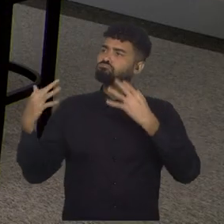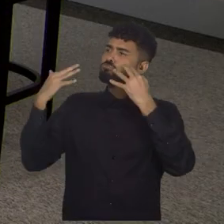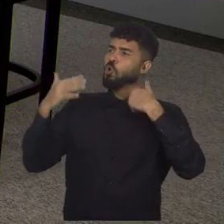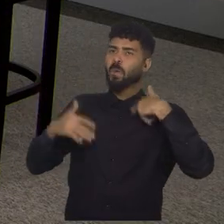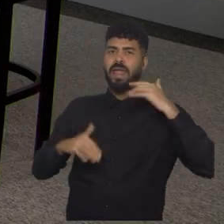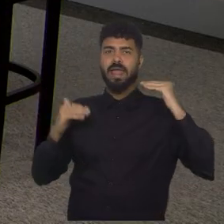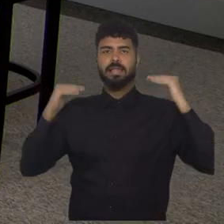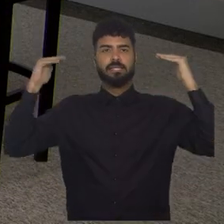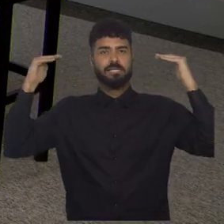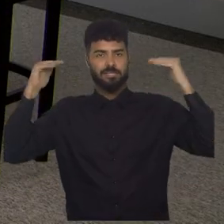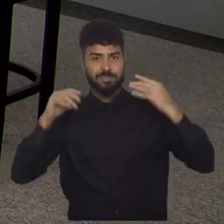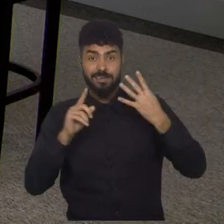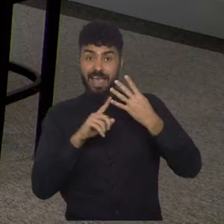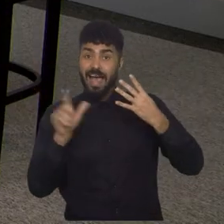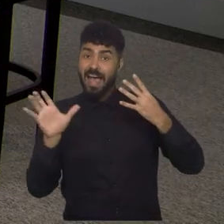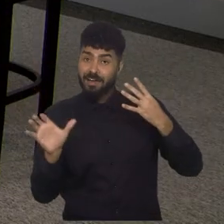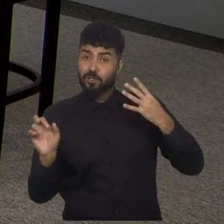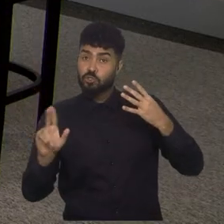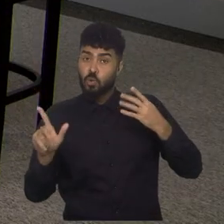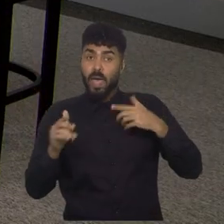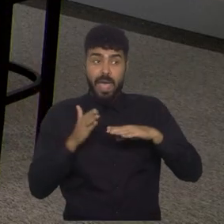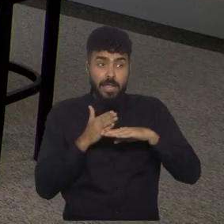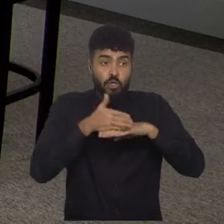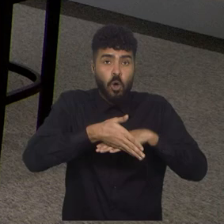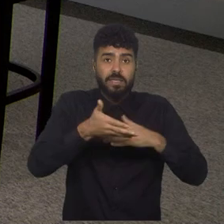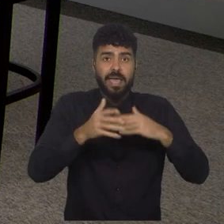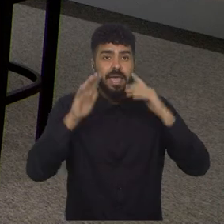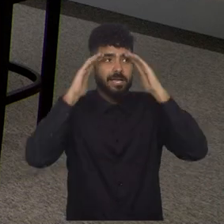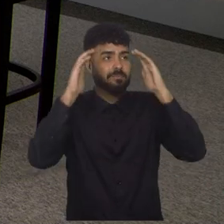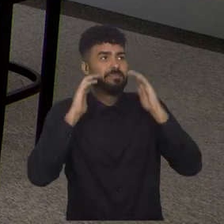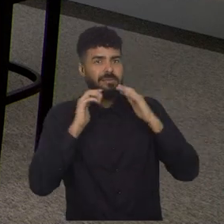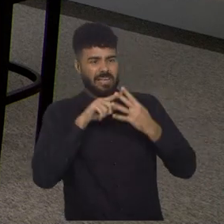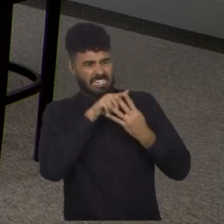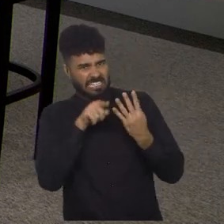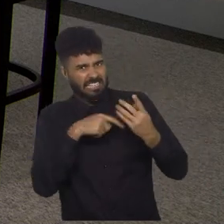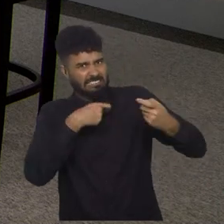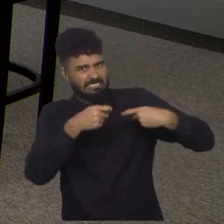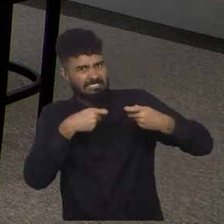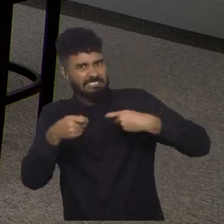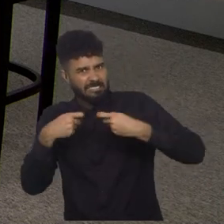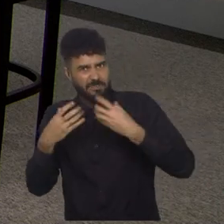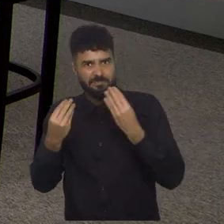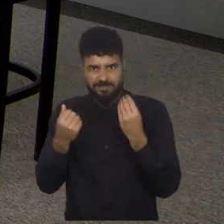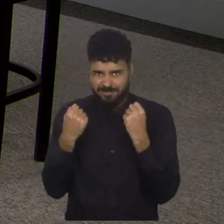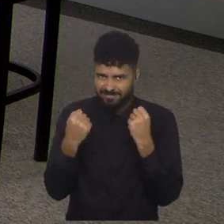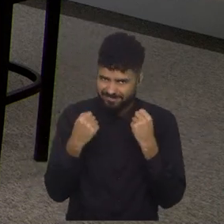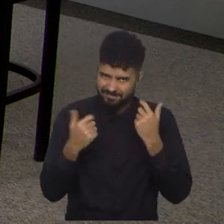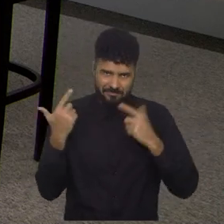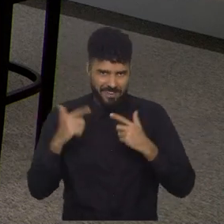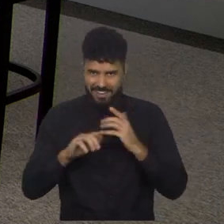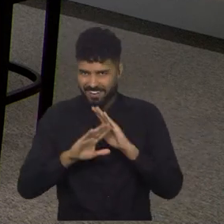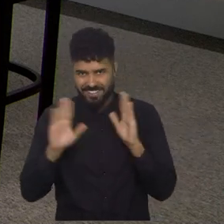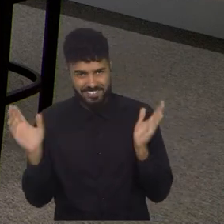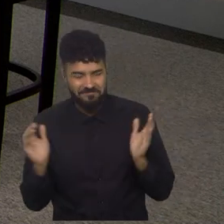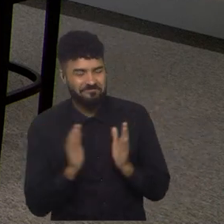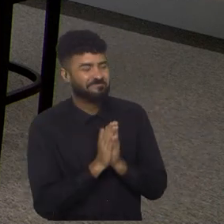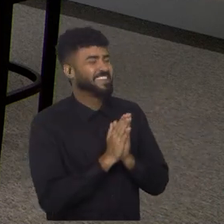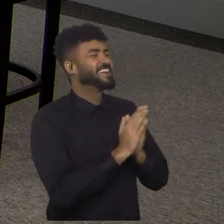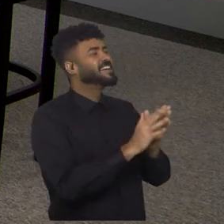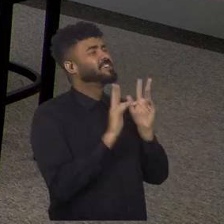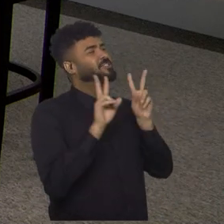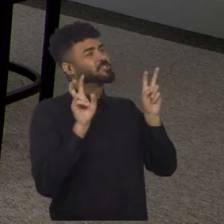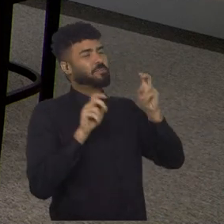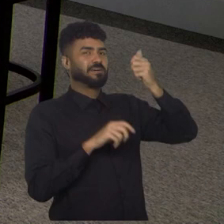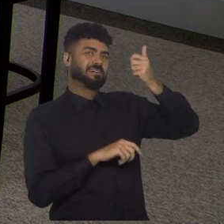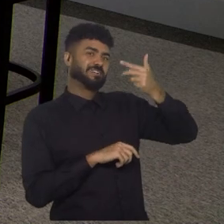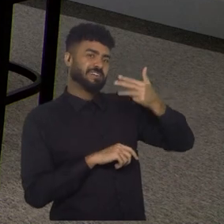quer seu lugar ali. Então, vamos dizer, é um grupo guerreiro, bravo e tudo mais. Mas, falando especialmente dessa classificação, a gente